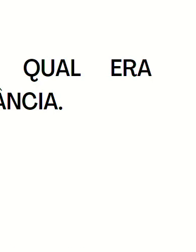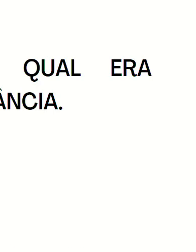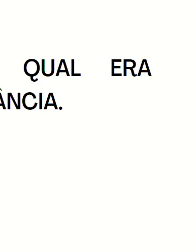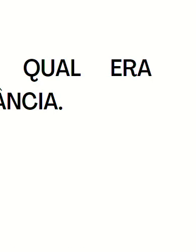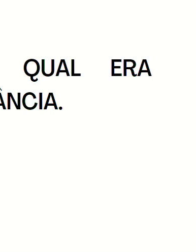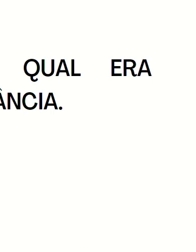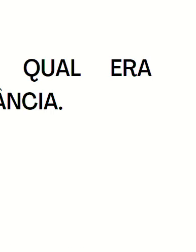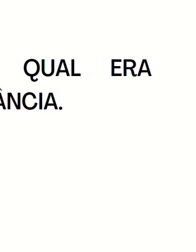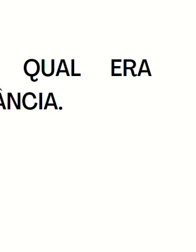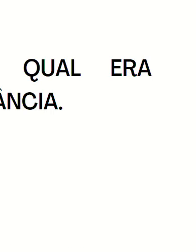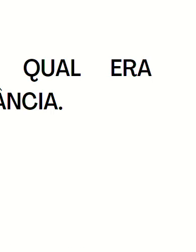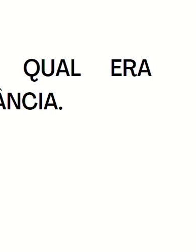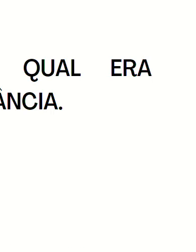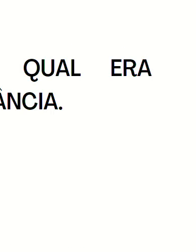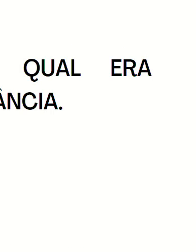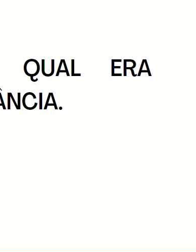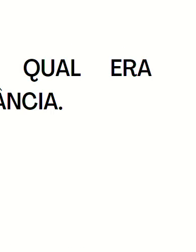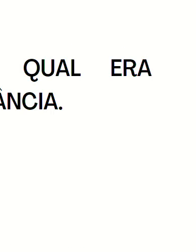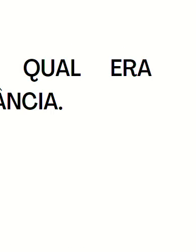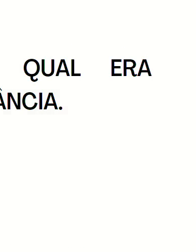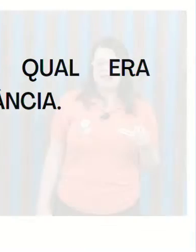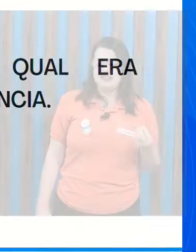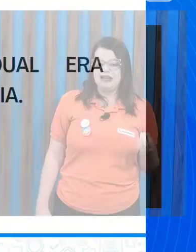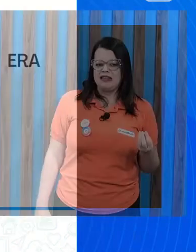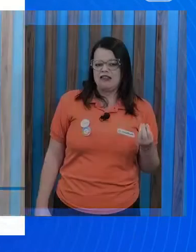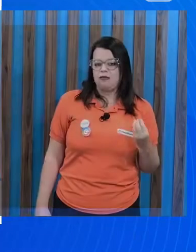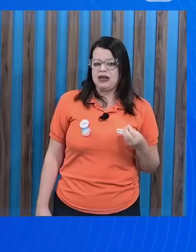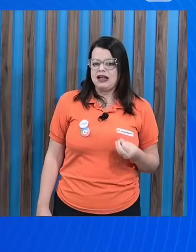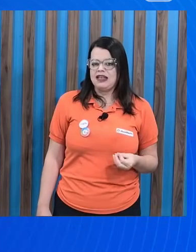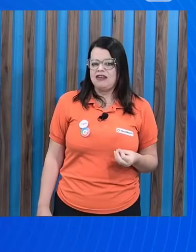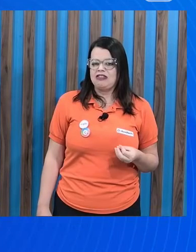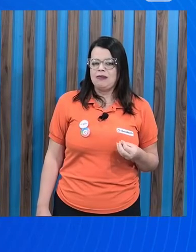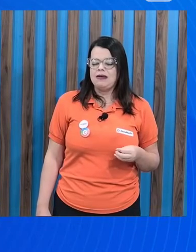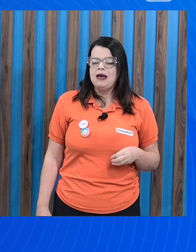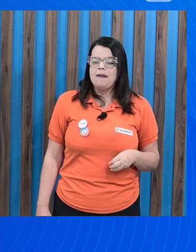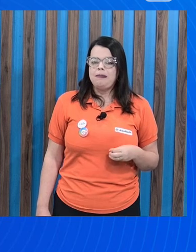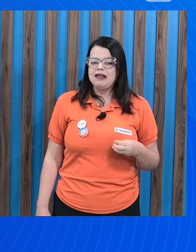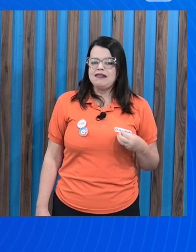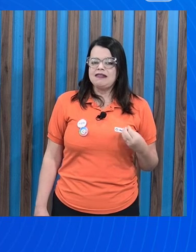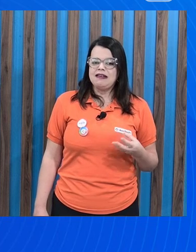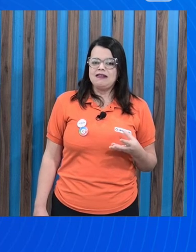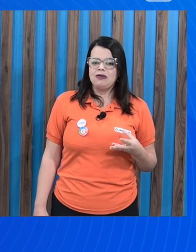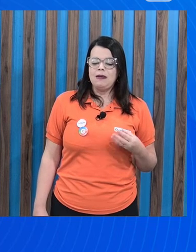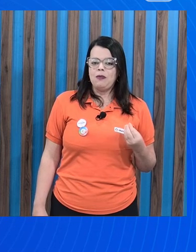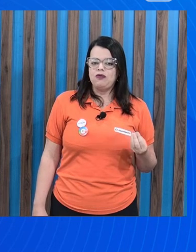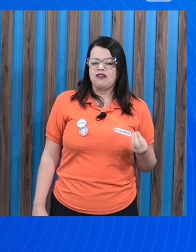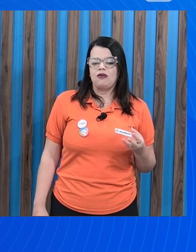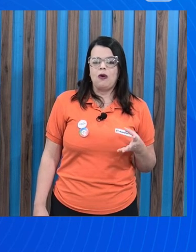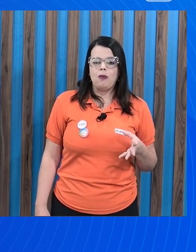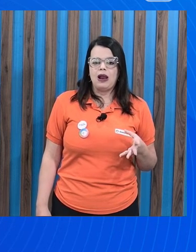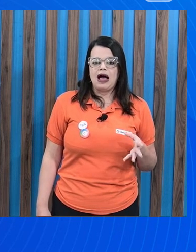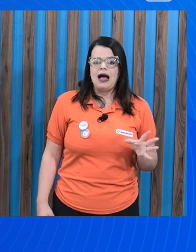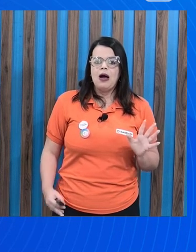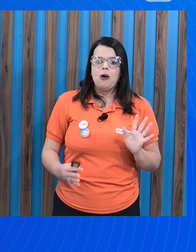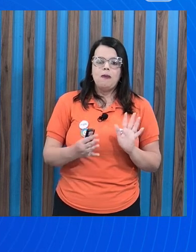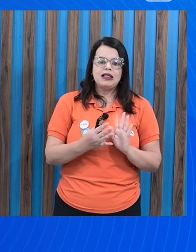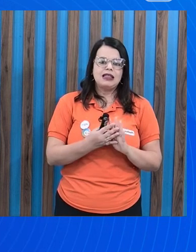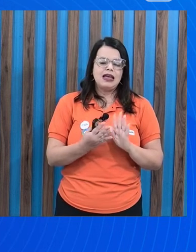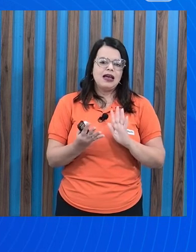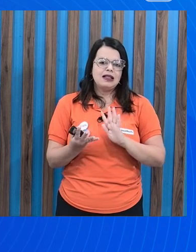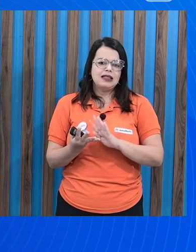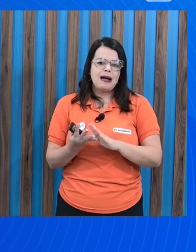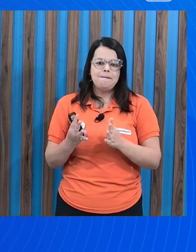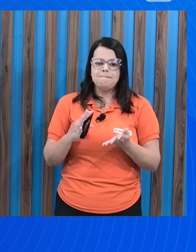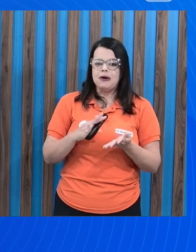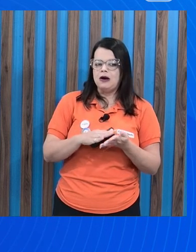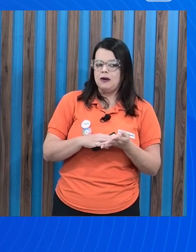aí também fazem parte de algumas brincadeiras. As brincadeiras também precisam de músicas, como lá o